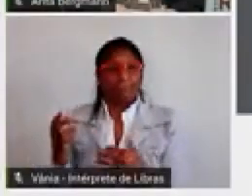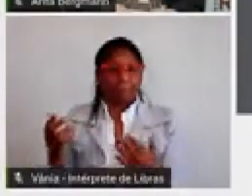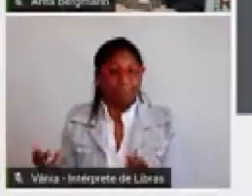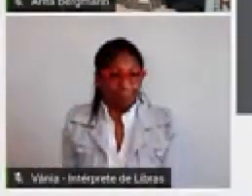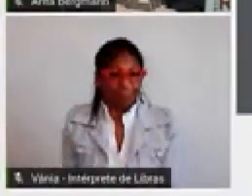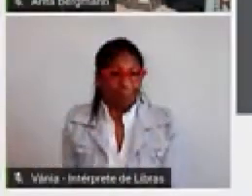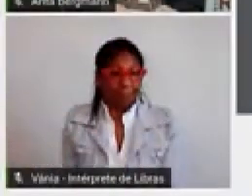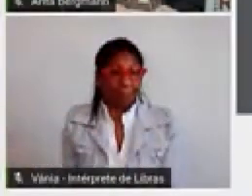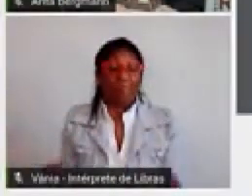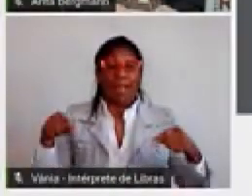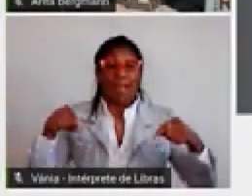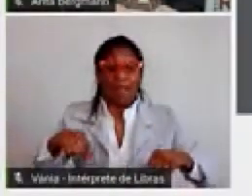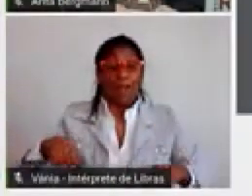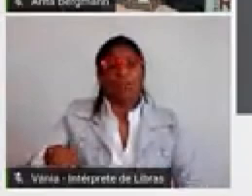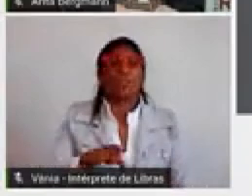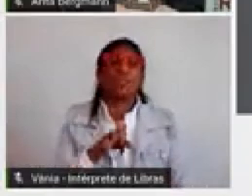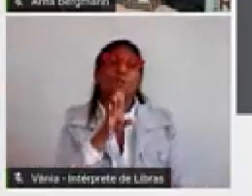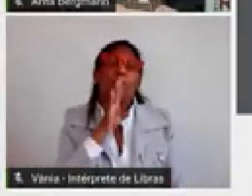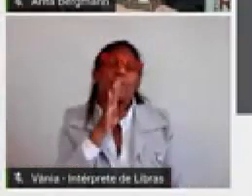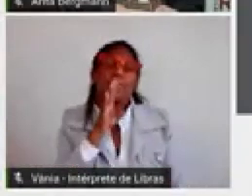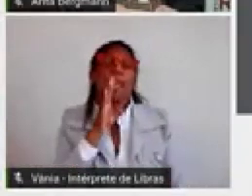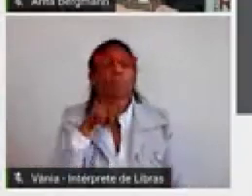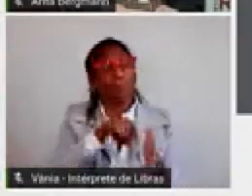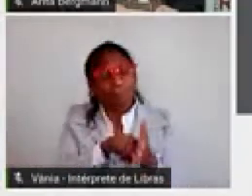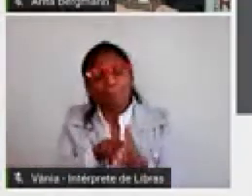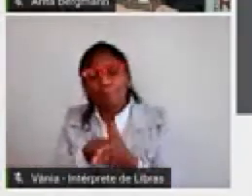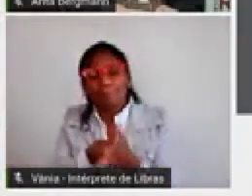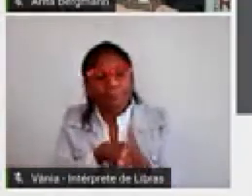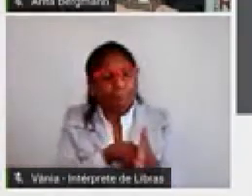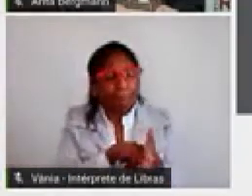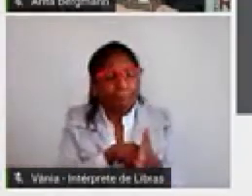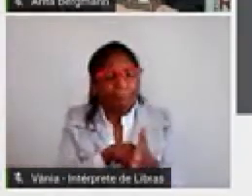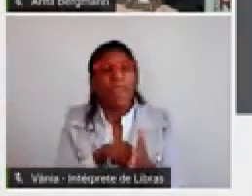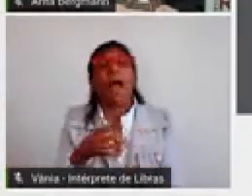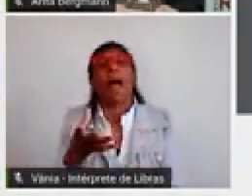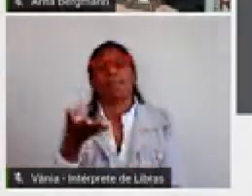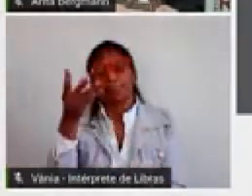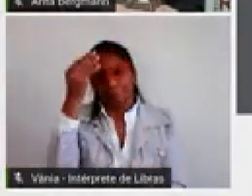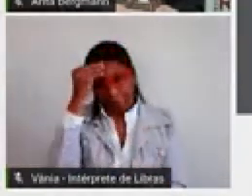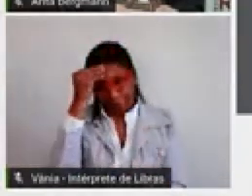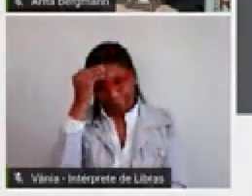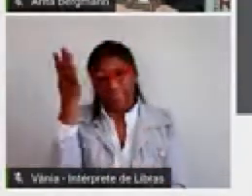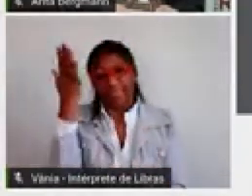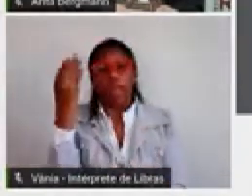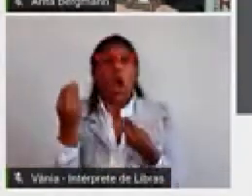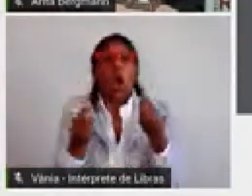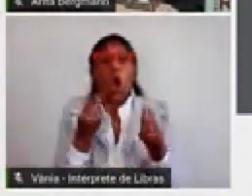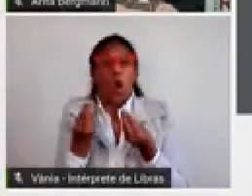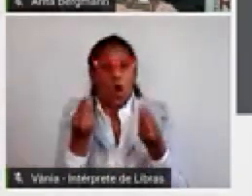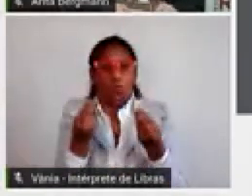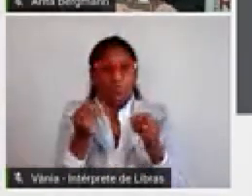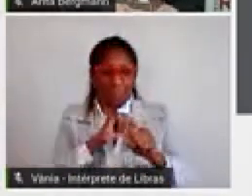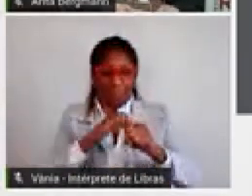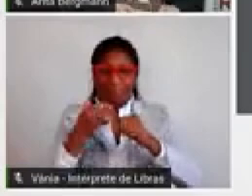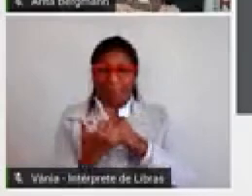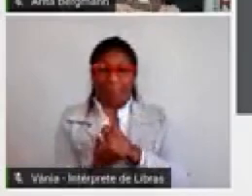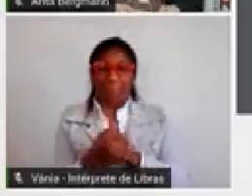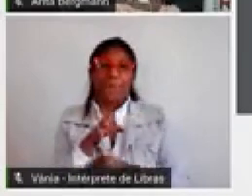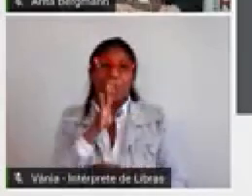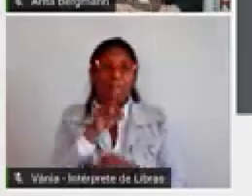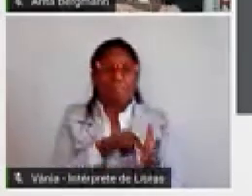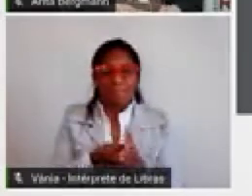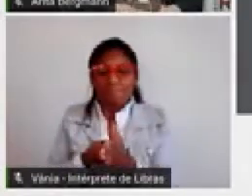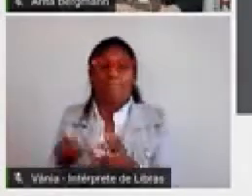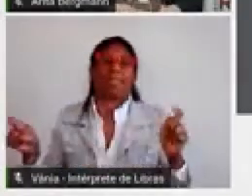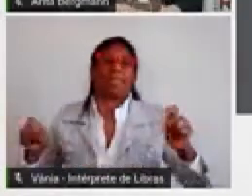O retorno às aulas presenciais será gradual, começando pelo ensino médio, com as escolas mantendo até metade da capacidade das salas